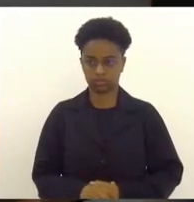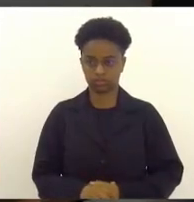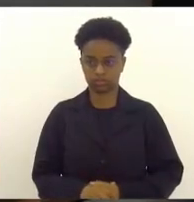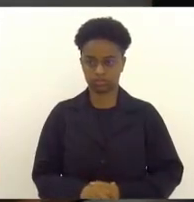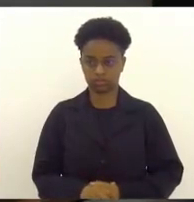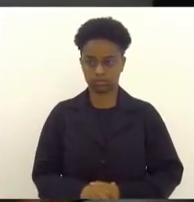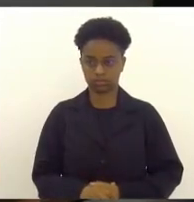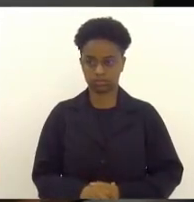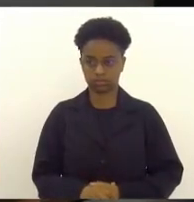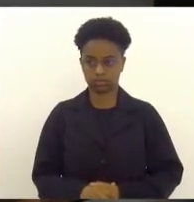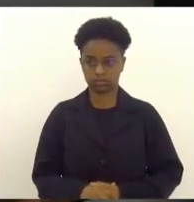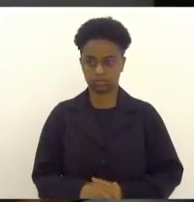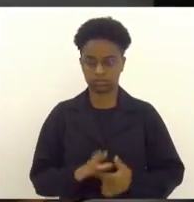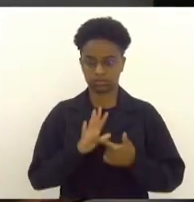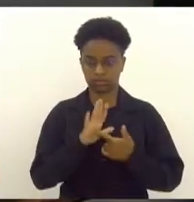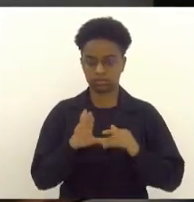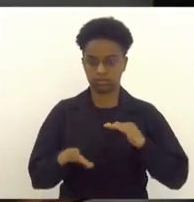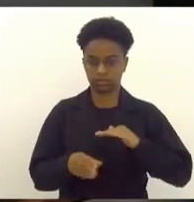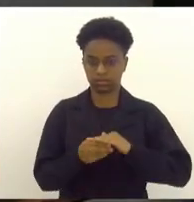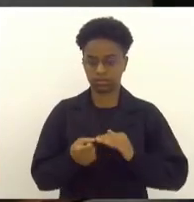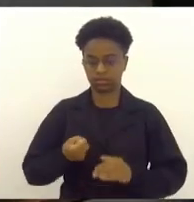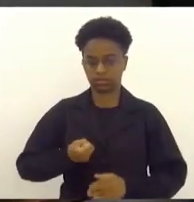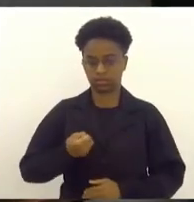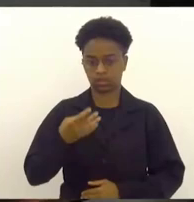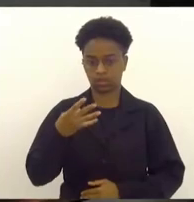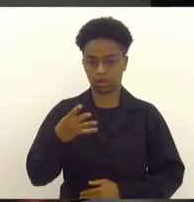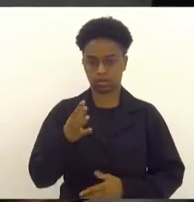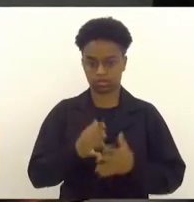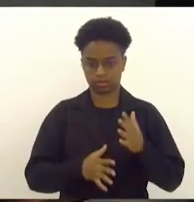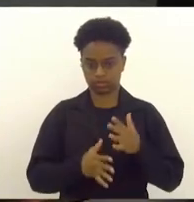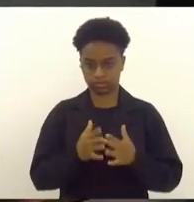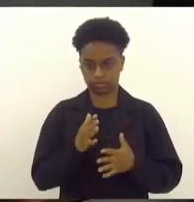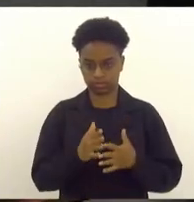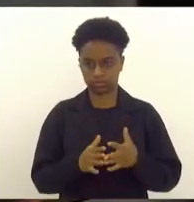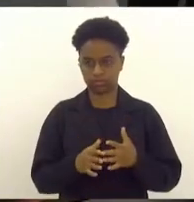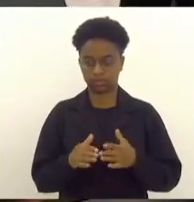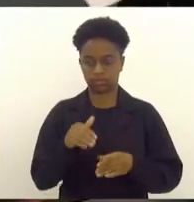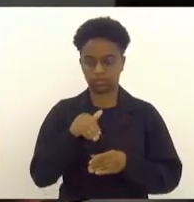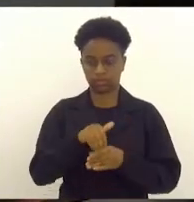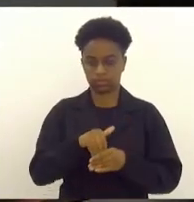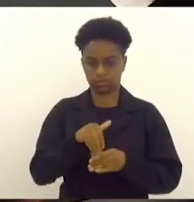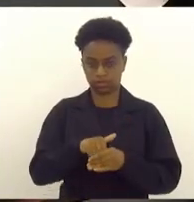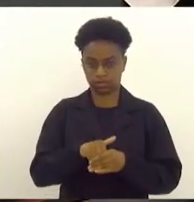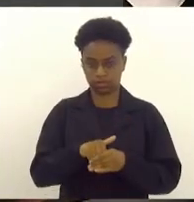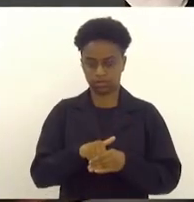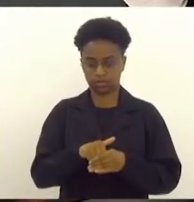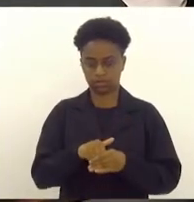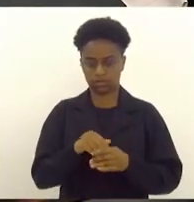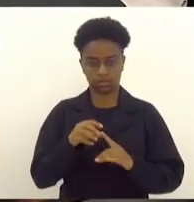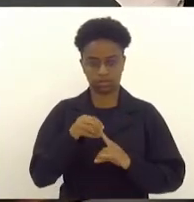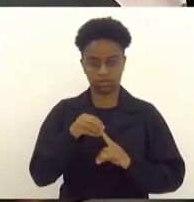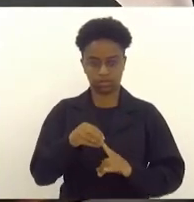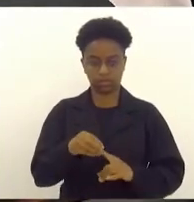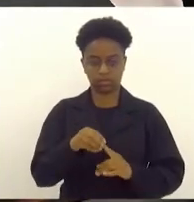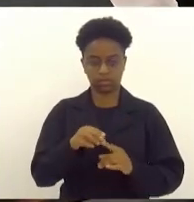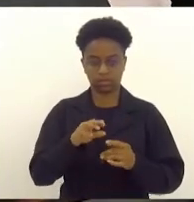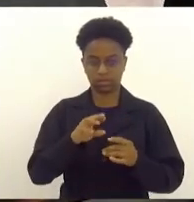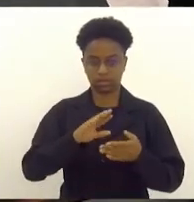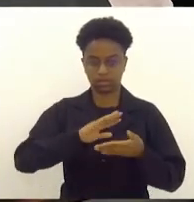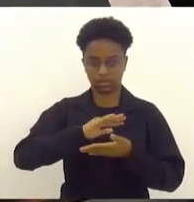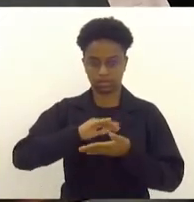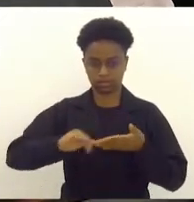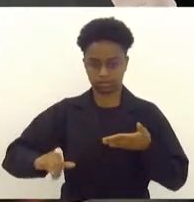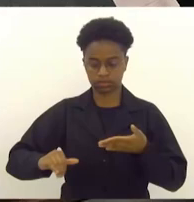o destaque para emenda número 4 está prejudicado em votação o destaque para rejeição